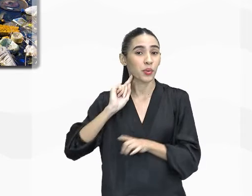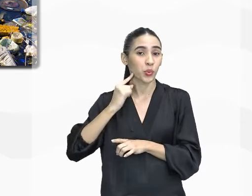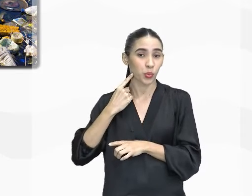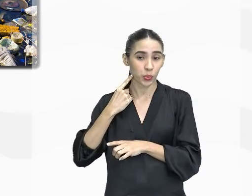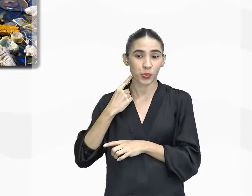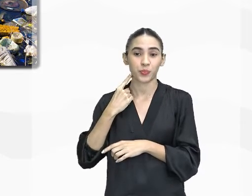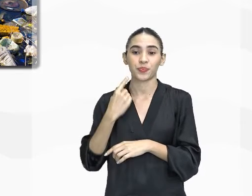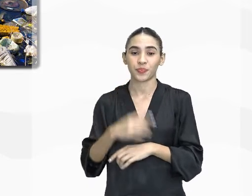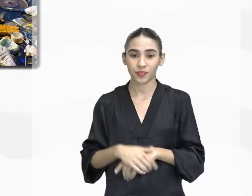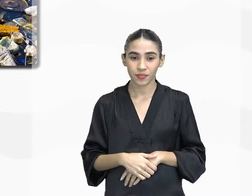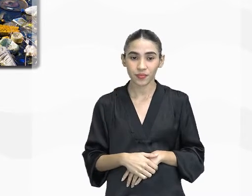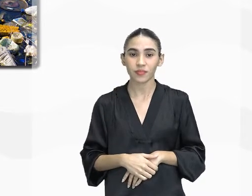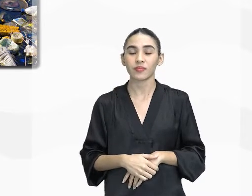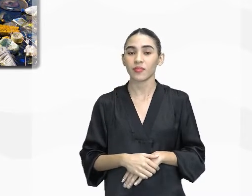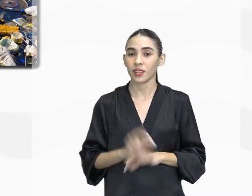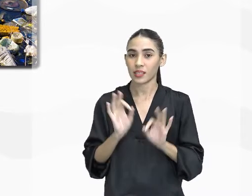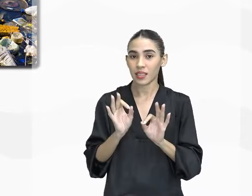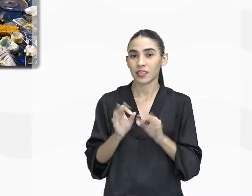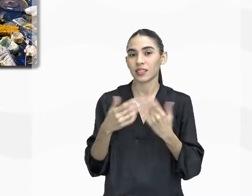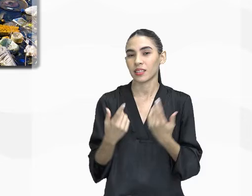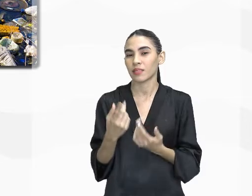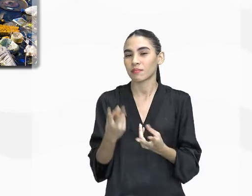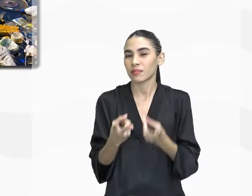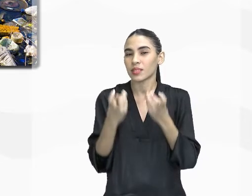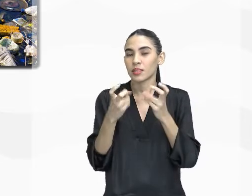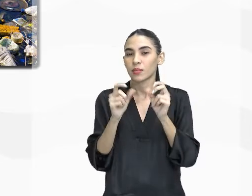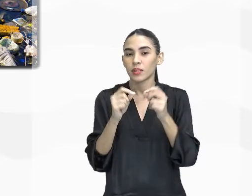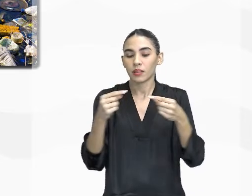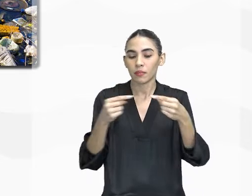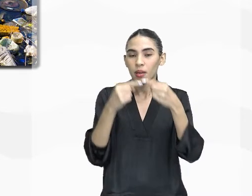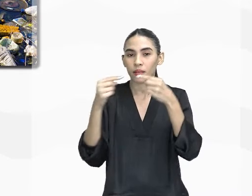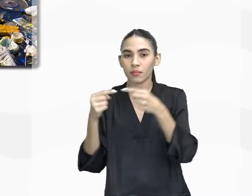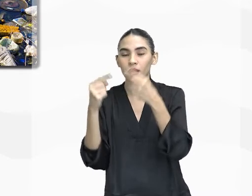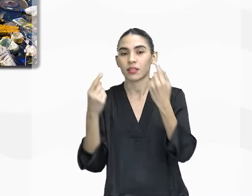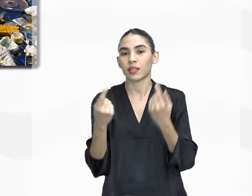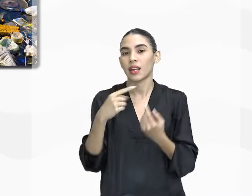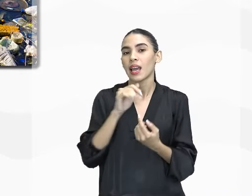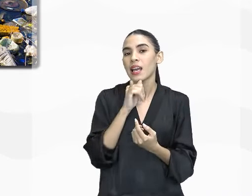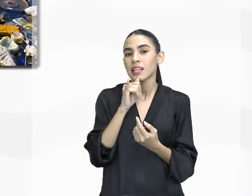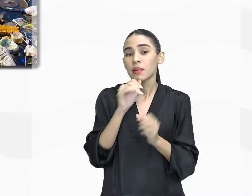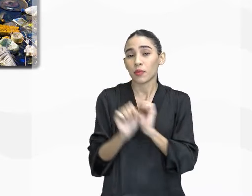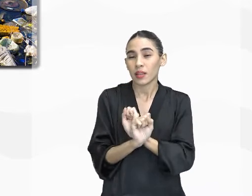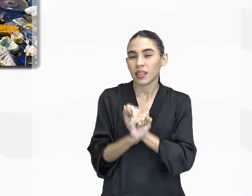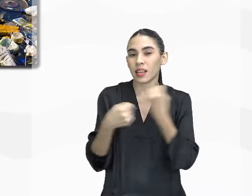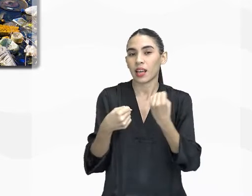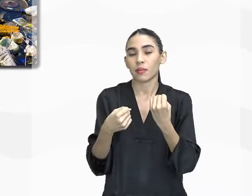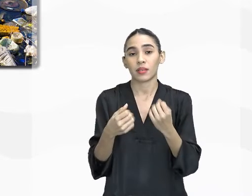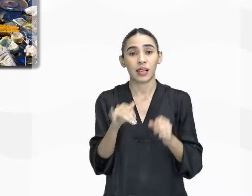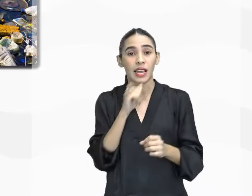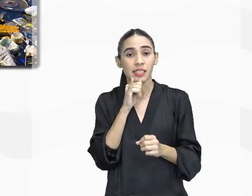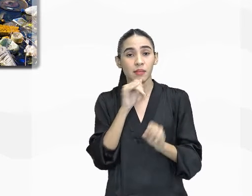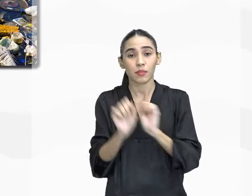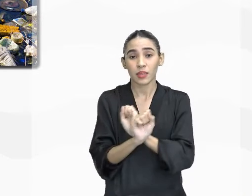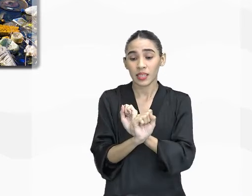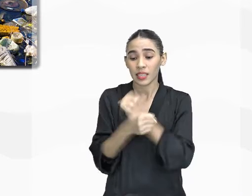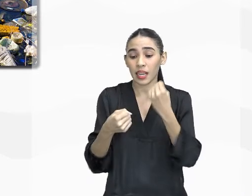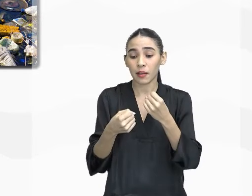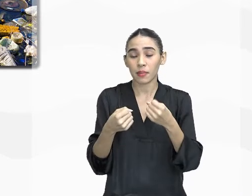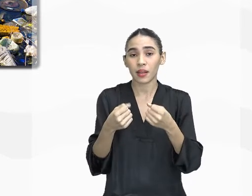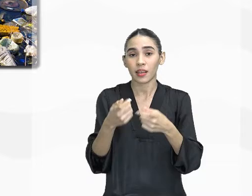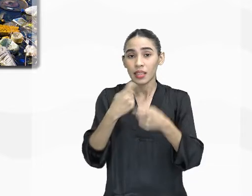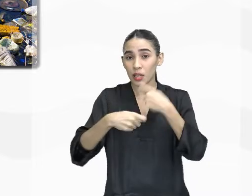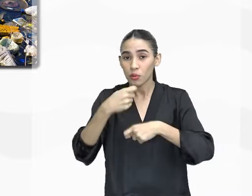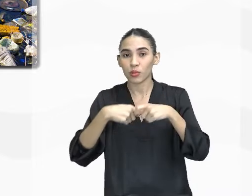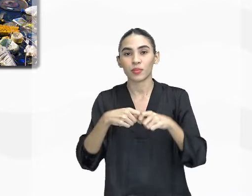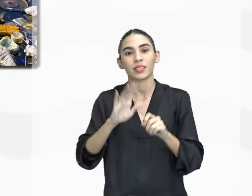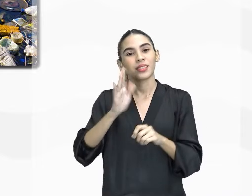professor? Exatamente. Aí a gente observa que uma coisa vai bem relacionada com a outra, né? E a gente falando daquele colapso, né? Um colapso na economia, ele já afeta